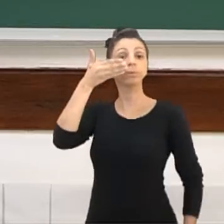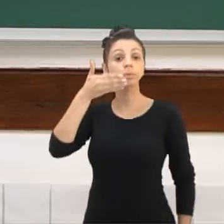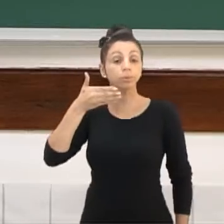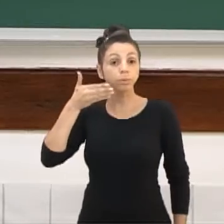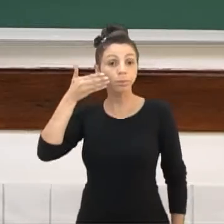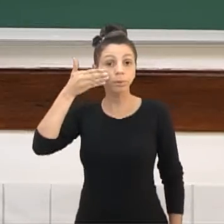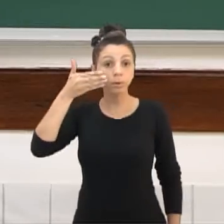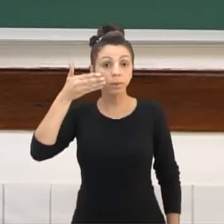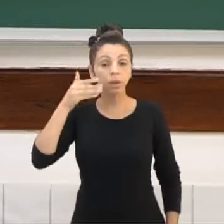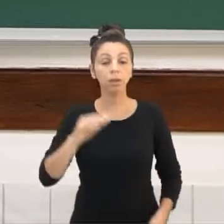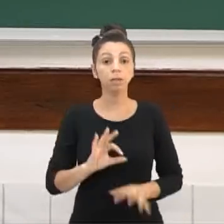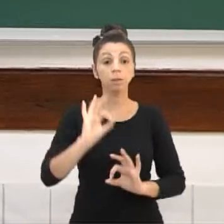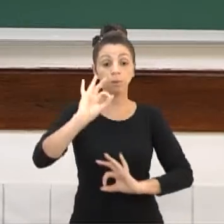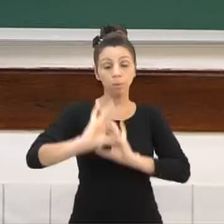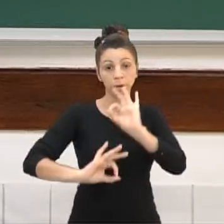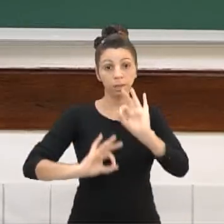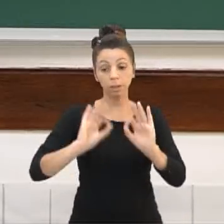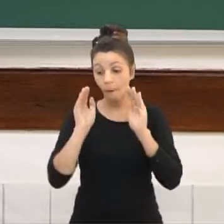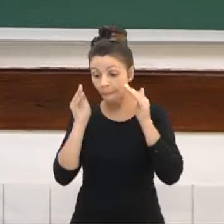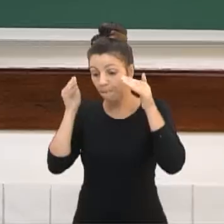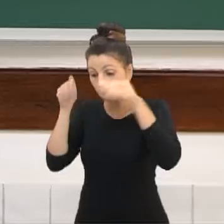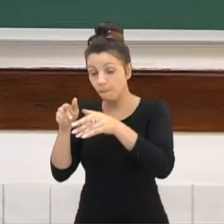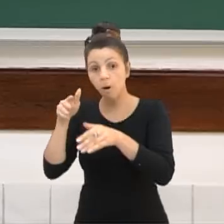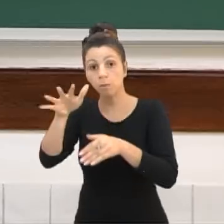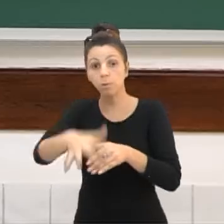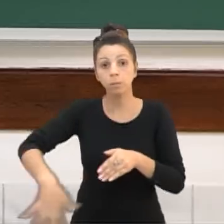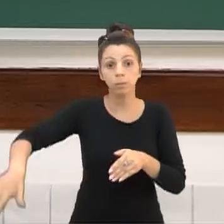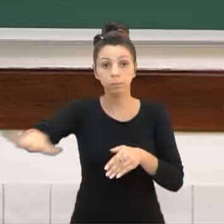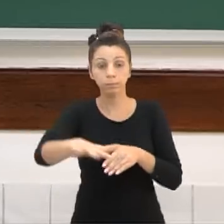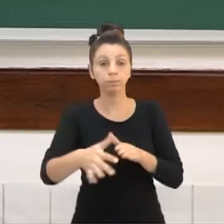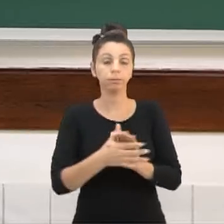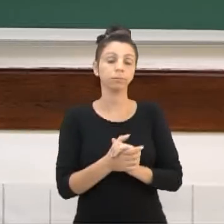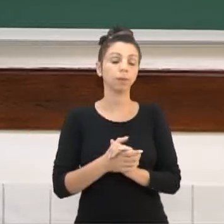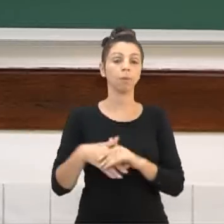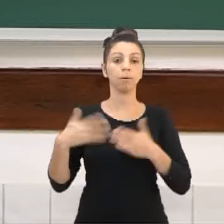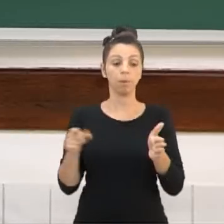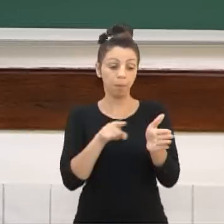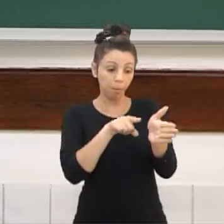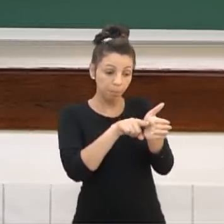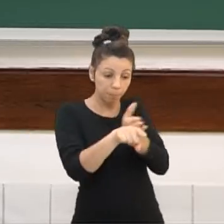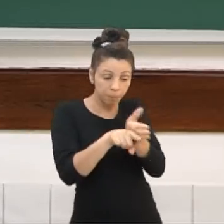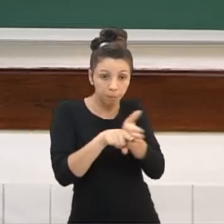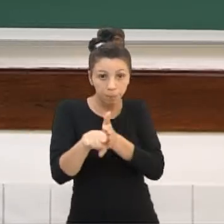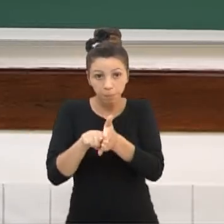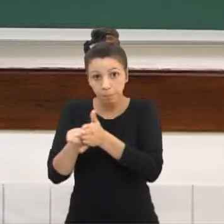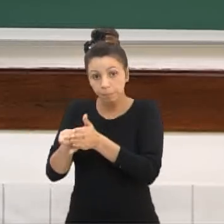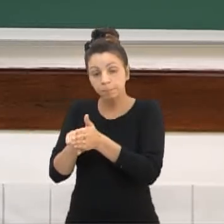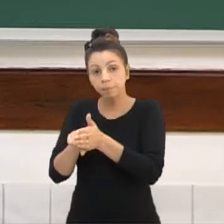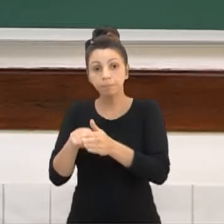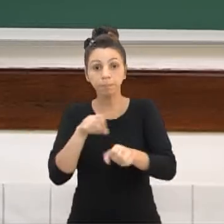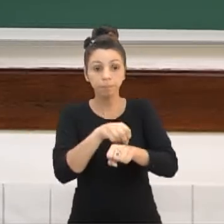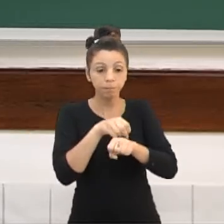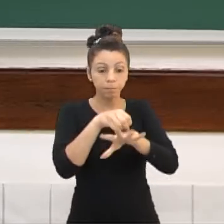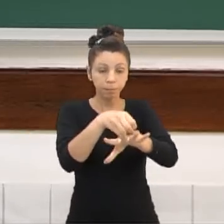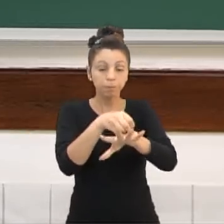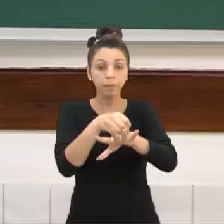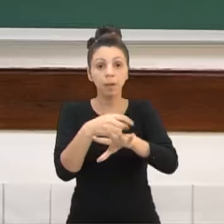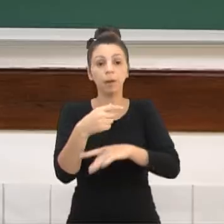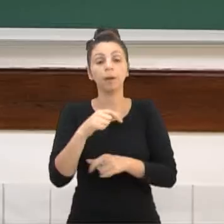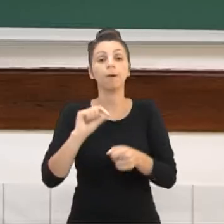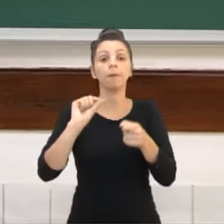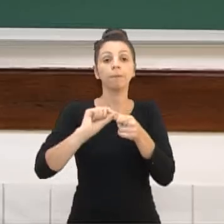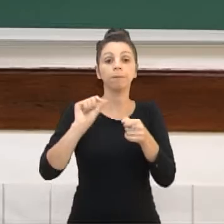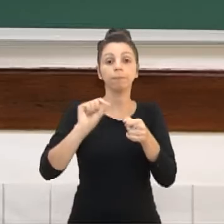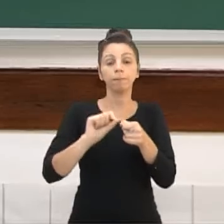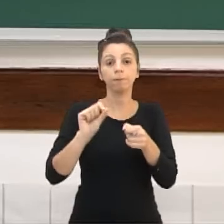para um determinado público, certo? Professor, eu fui lá e pesquisei aquele podcast que você orientou de Fiz um Churrasco Ontem